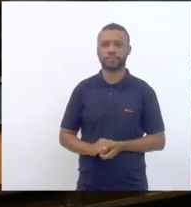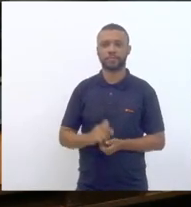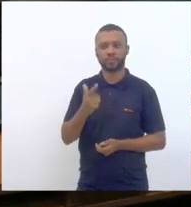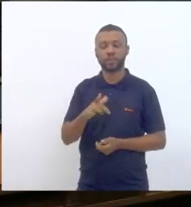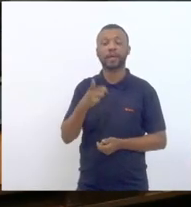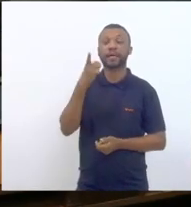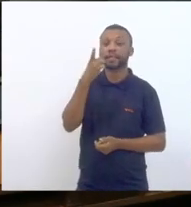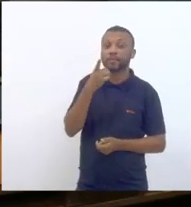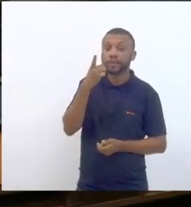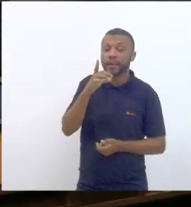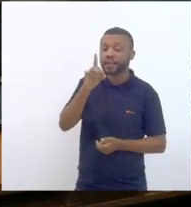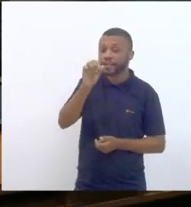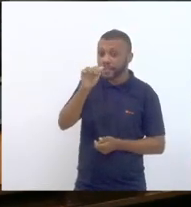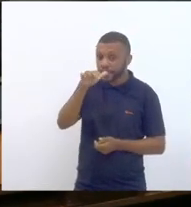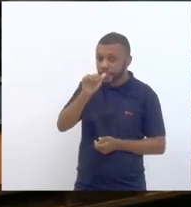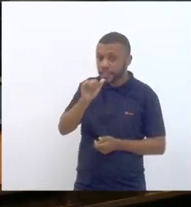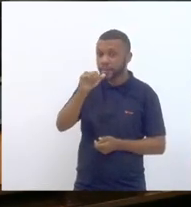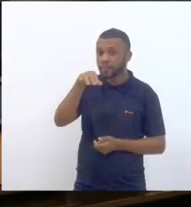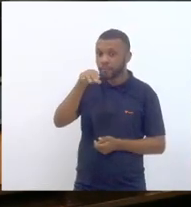Deputada Dani Monteiro.